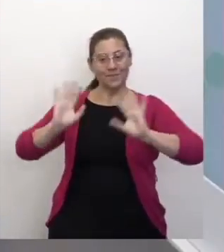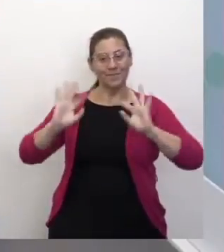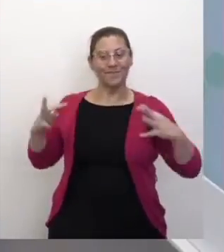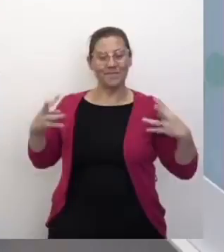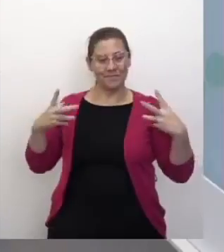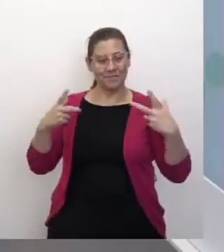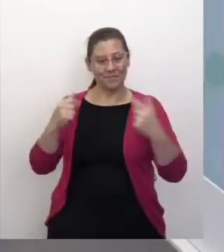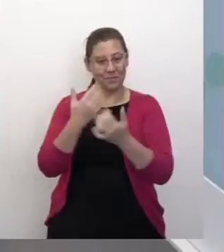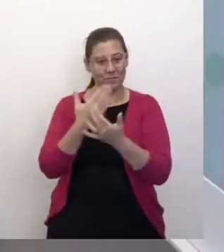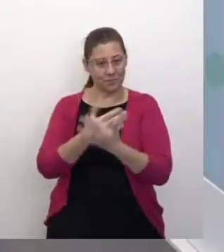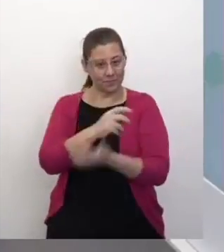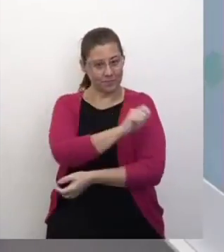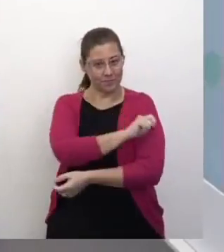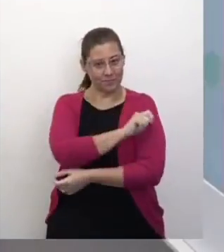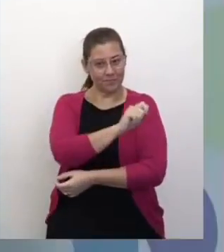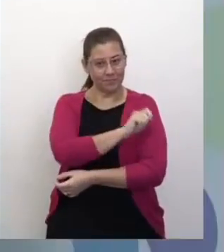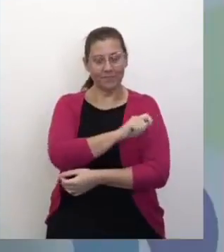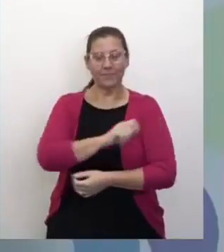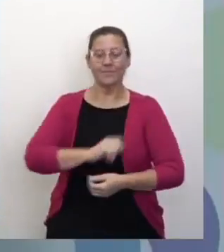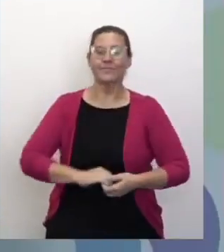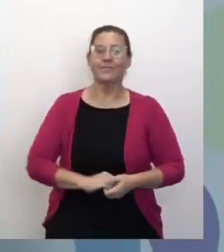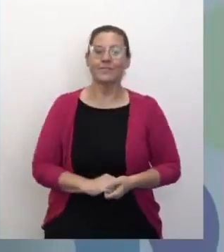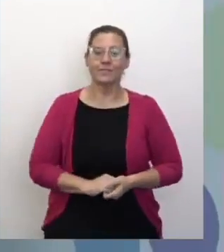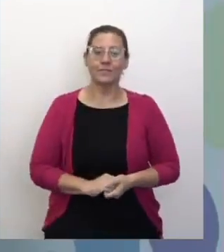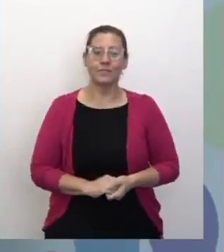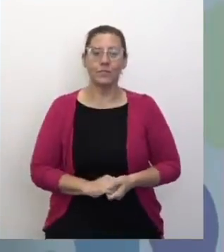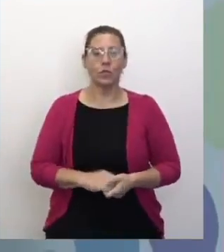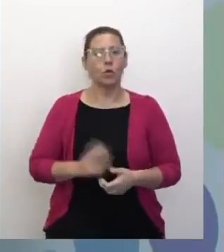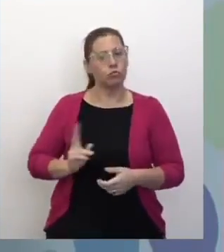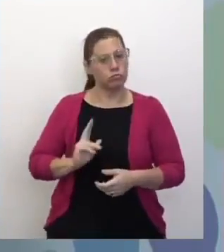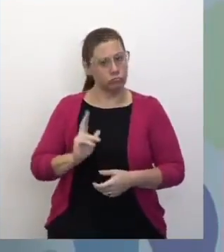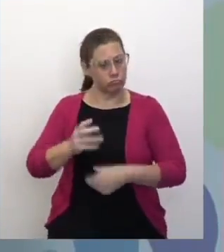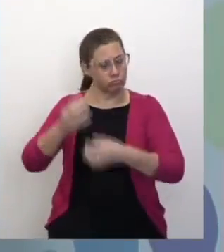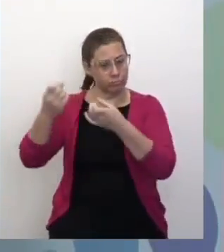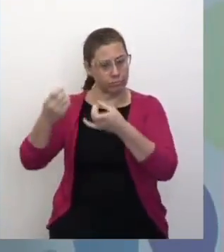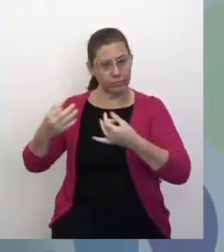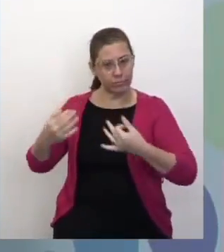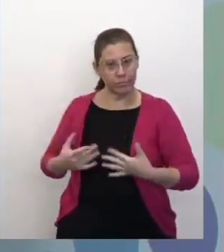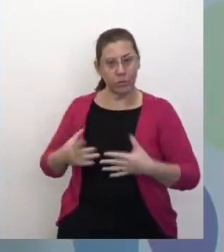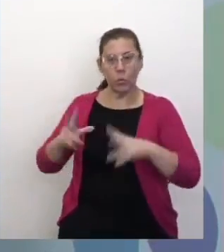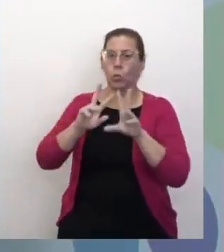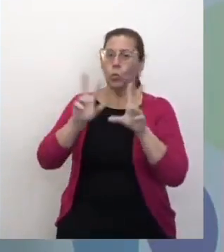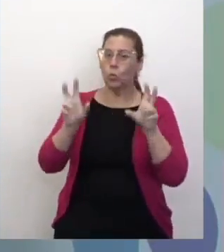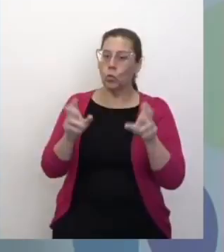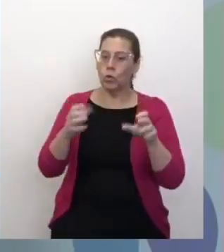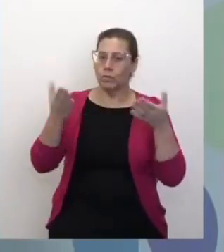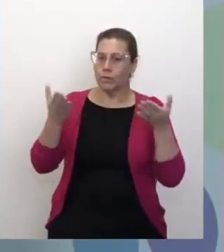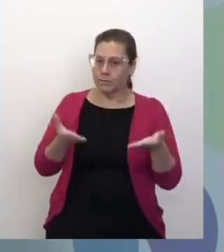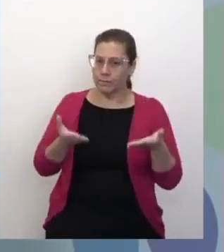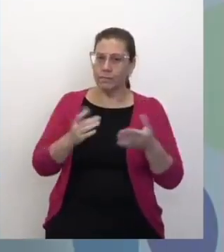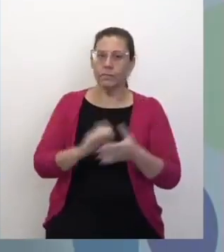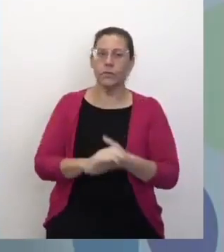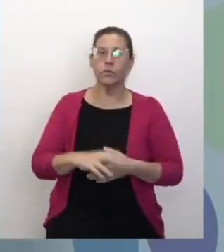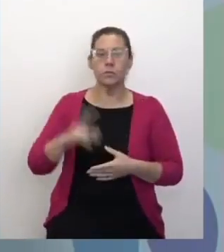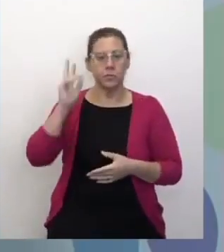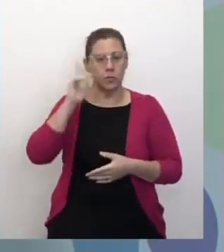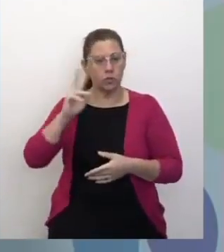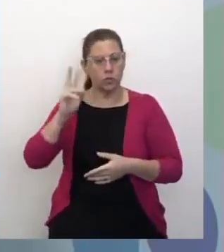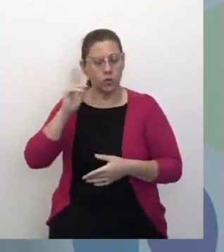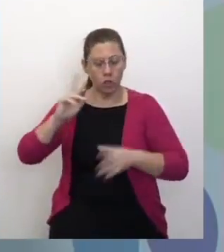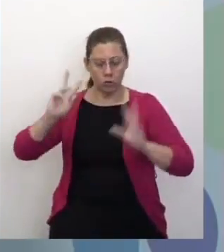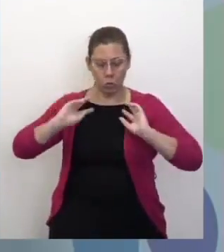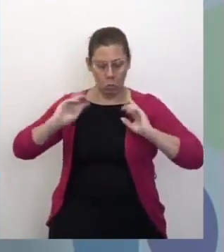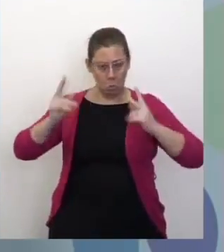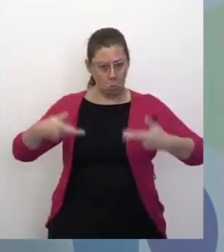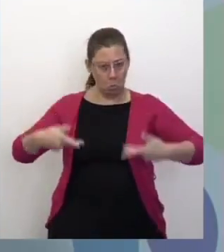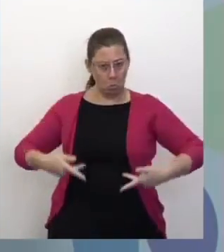queridíssimos estudantes da terceira série do ensino médio. Voltamos para continuar falando de um mesmo tema ao longo da história da humanidade, da